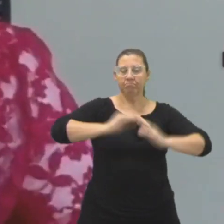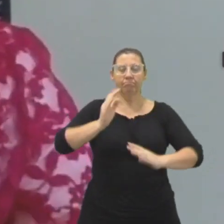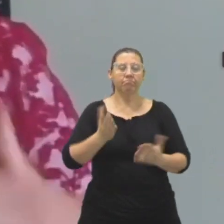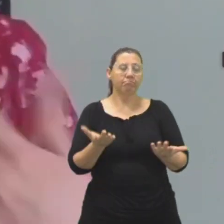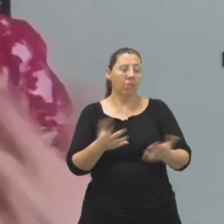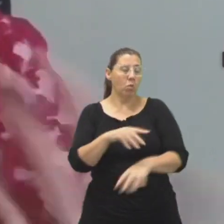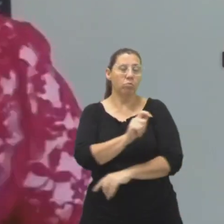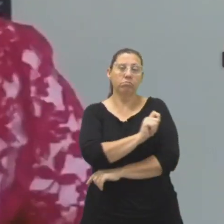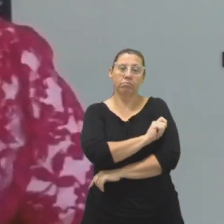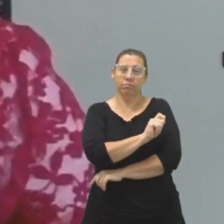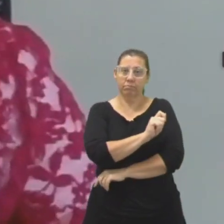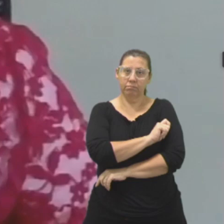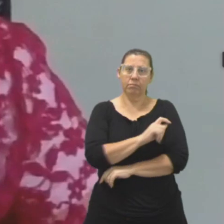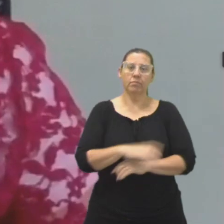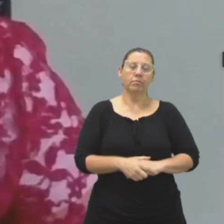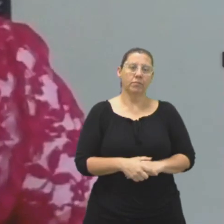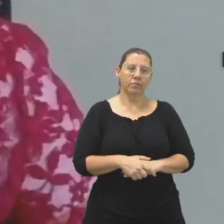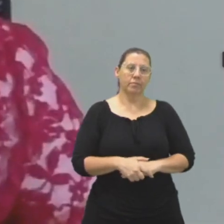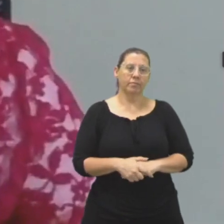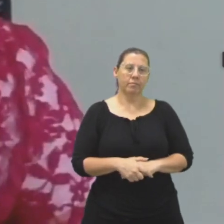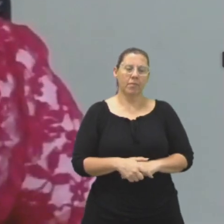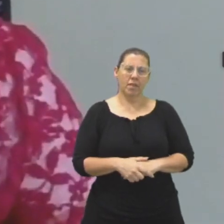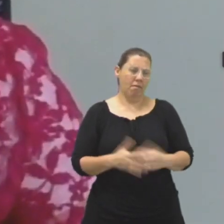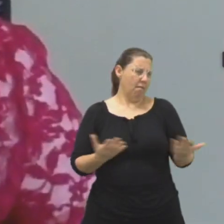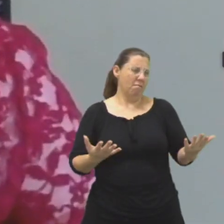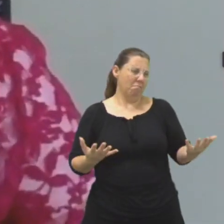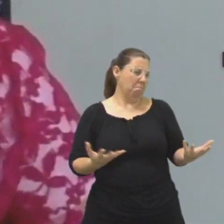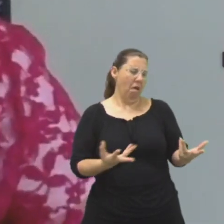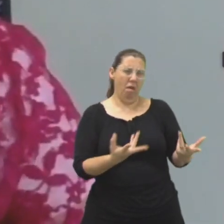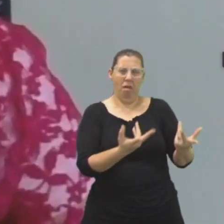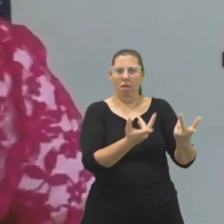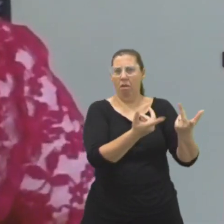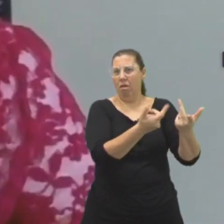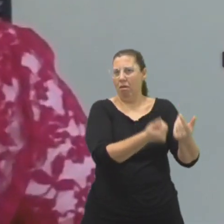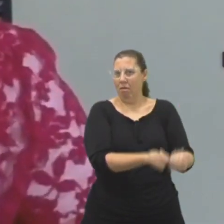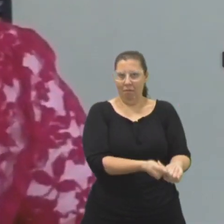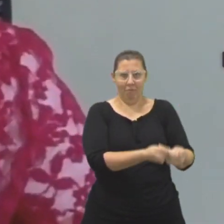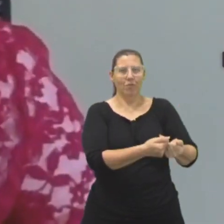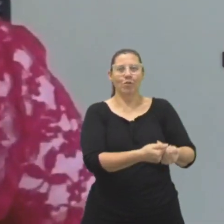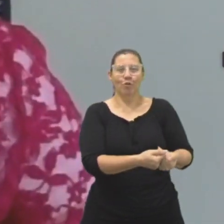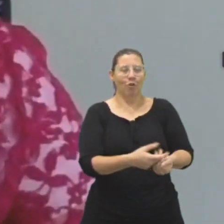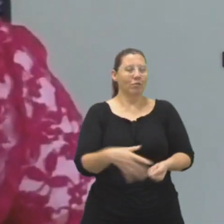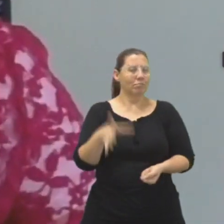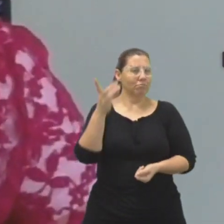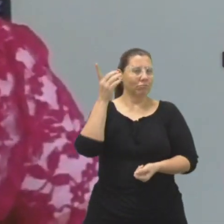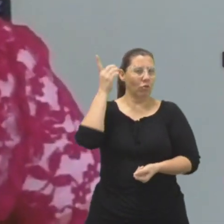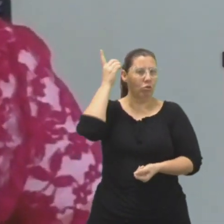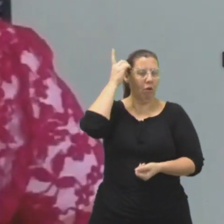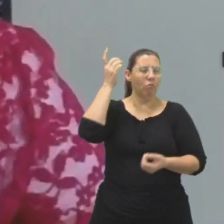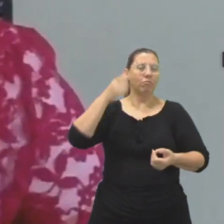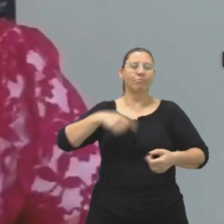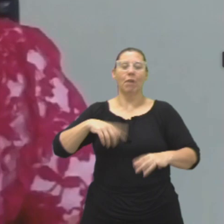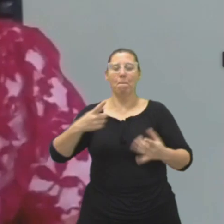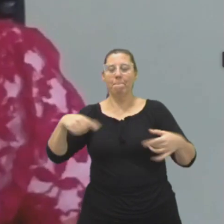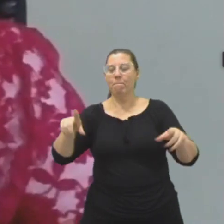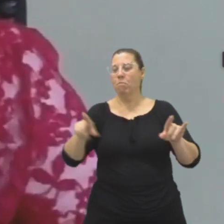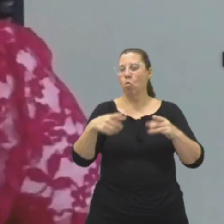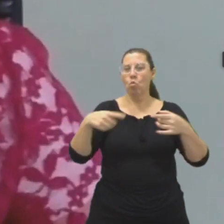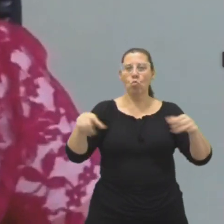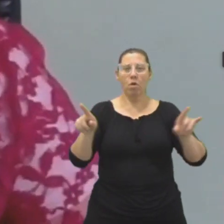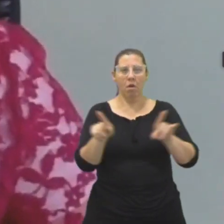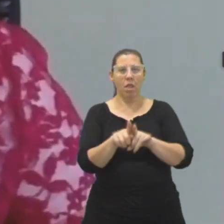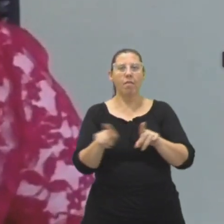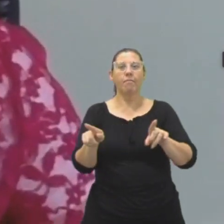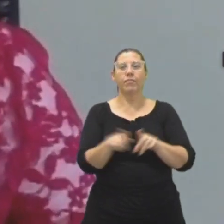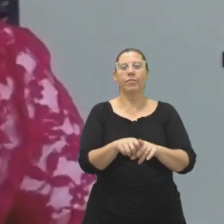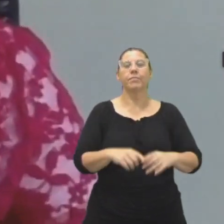né? É indiscutível o talento que o Gabriel possui, o talento artístico, o talento musical, mas também a gente pode